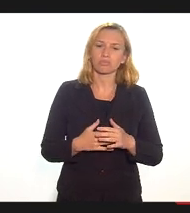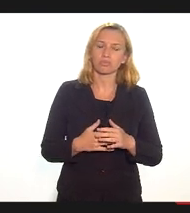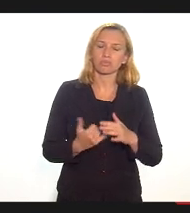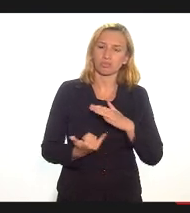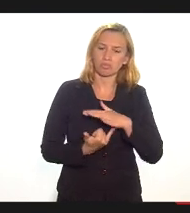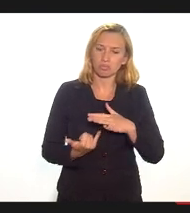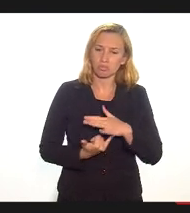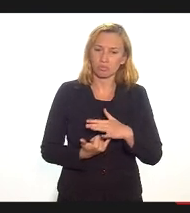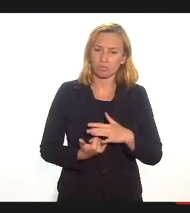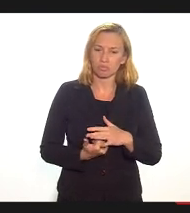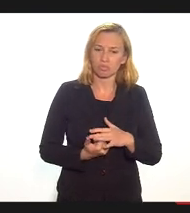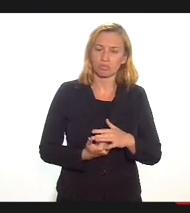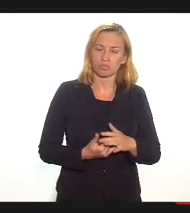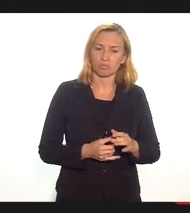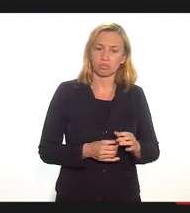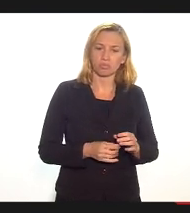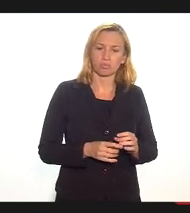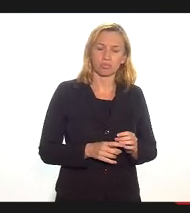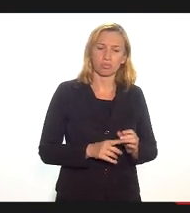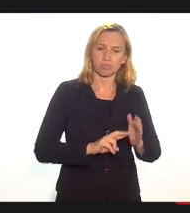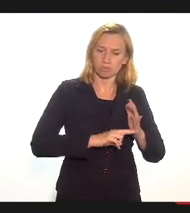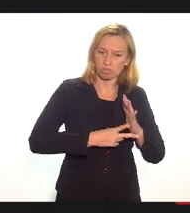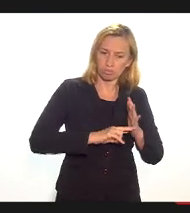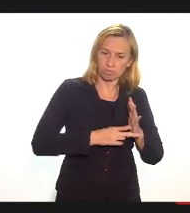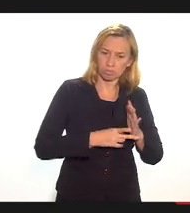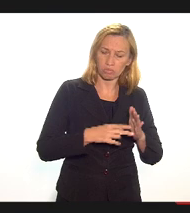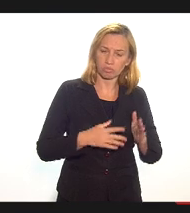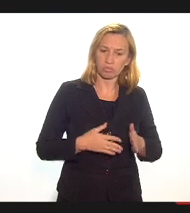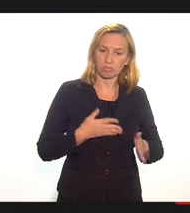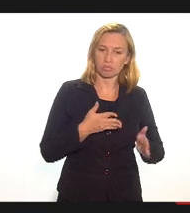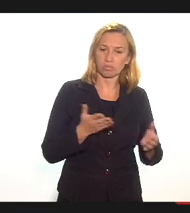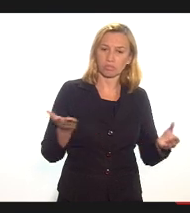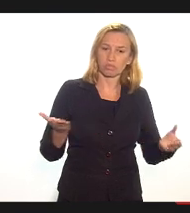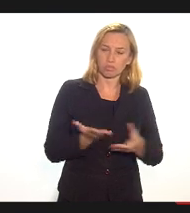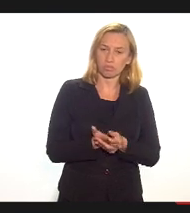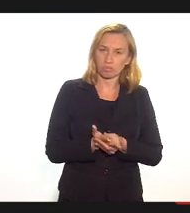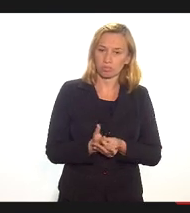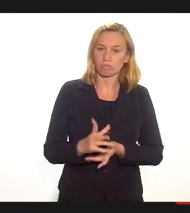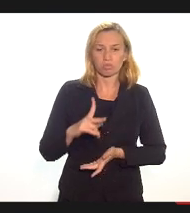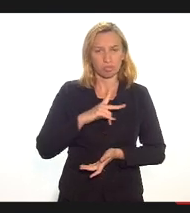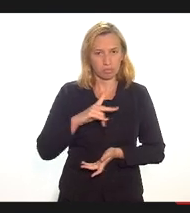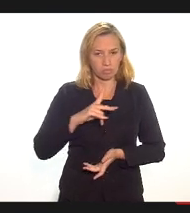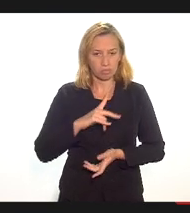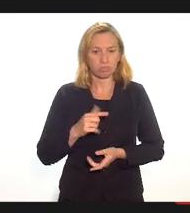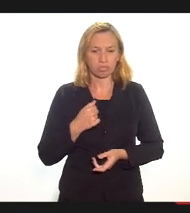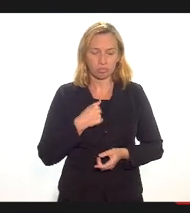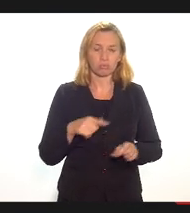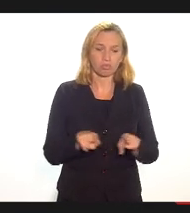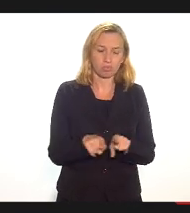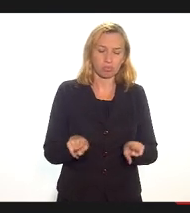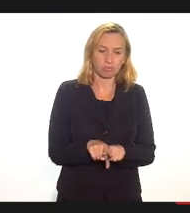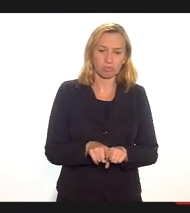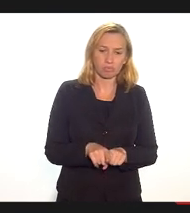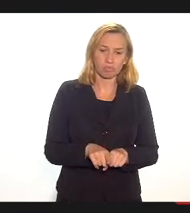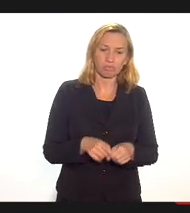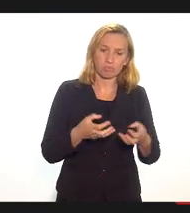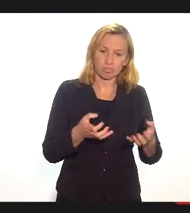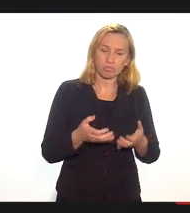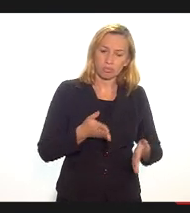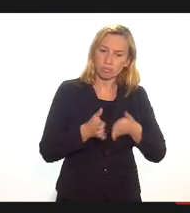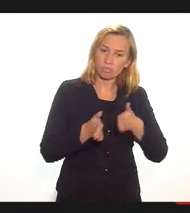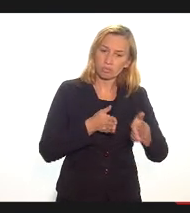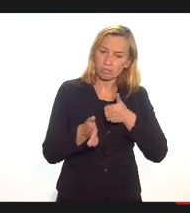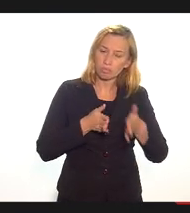entraram, ingressaram com ações. Eu entrei, inclusive, com uma ação popular em nome próprio, no qual eu busquei ter acesso já